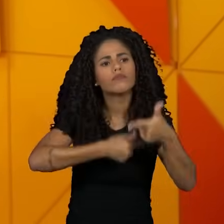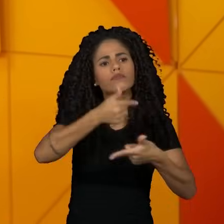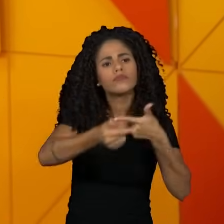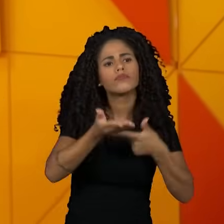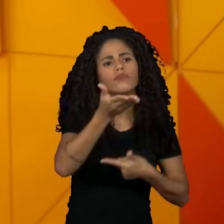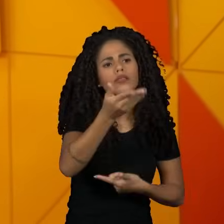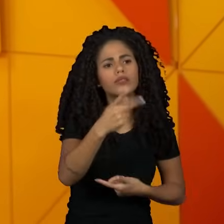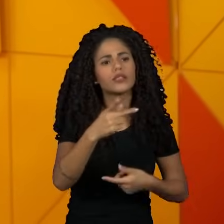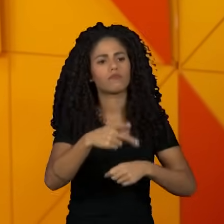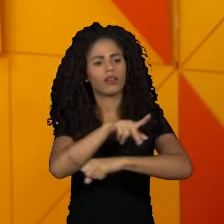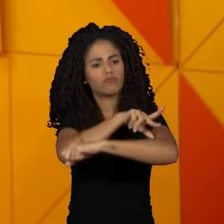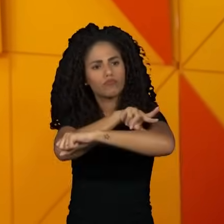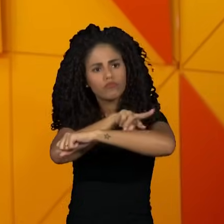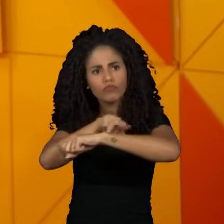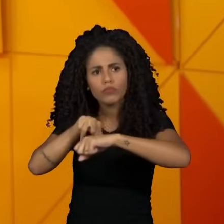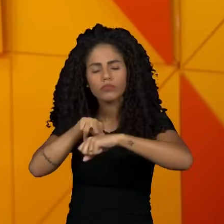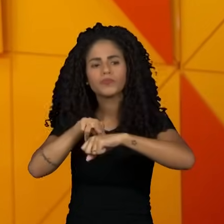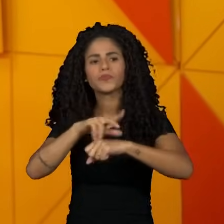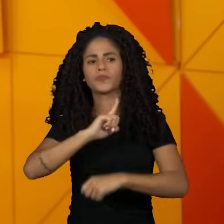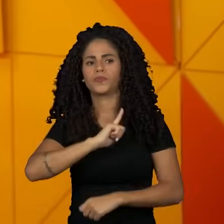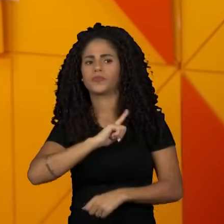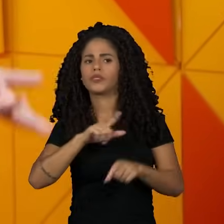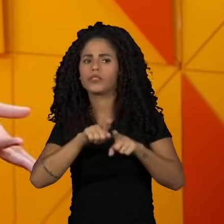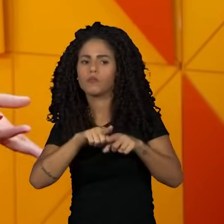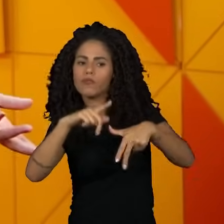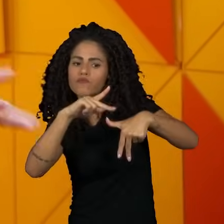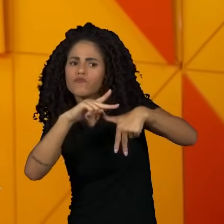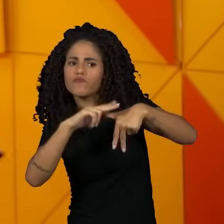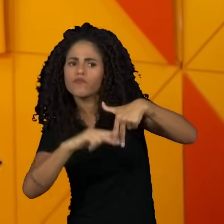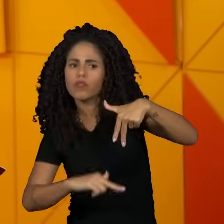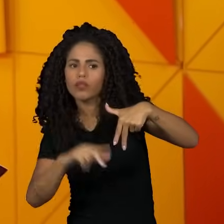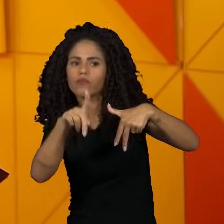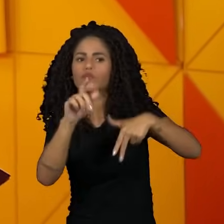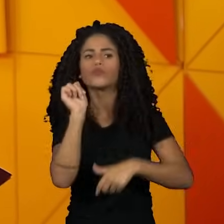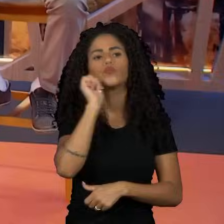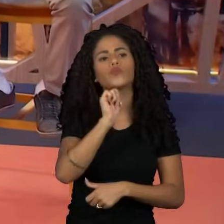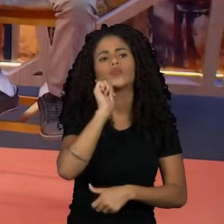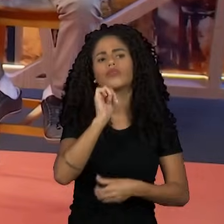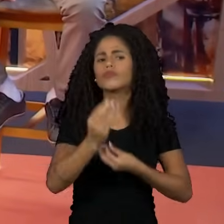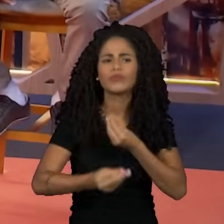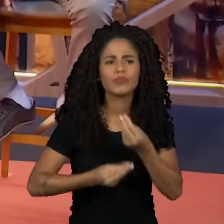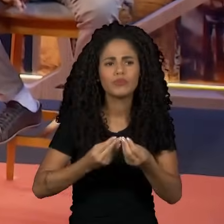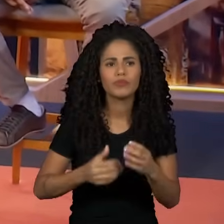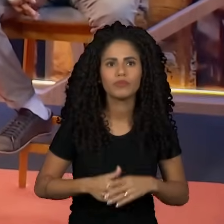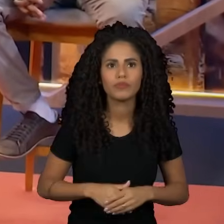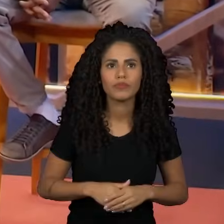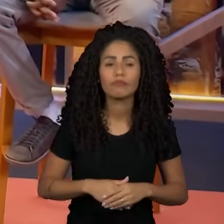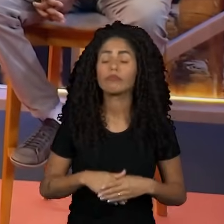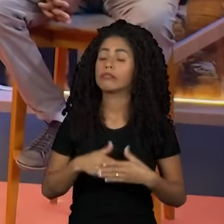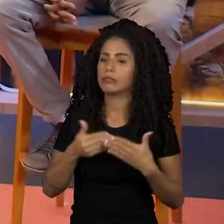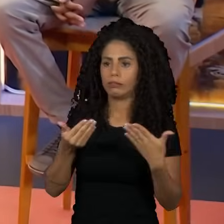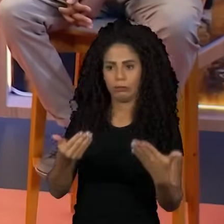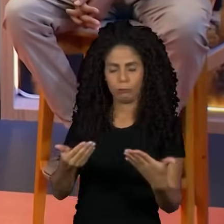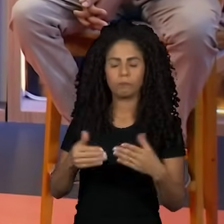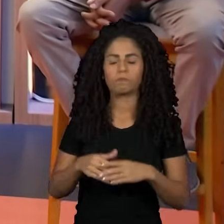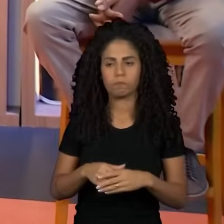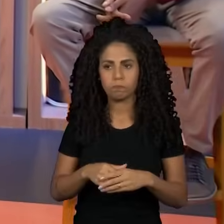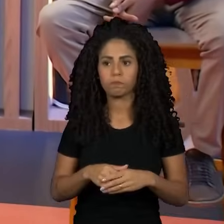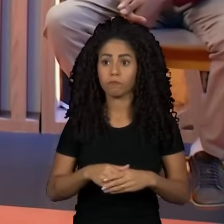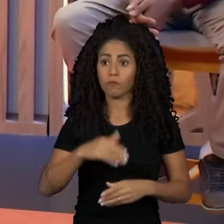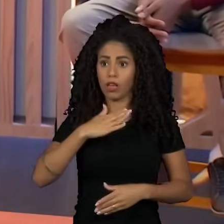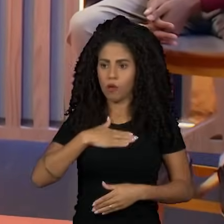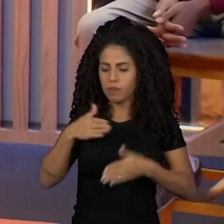essa questão de raça e de gênero, porque você também é uma mulher? Então, eu na minha